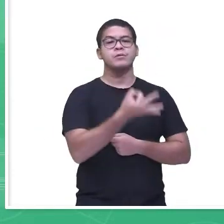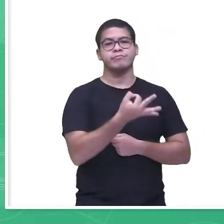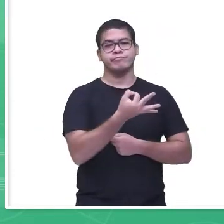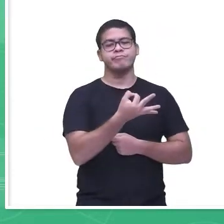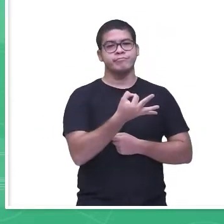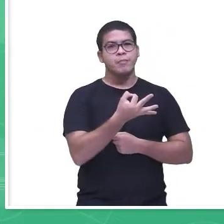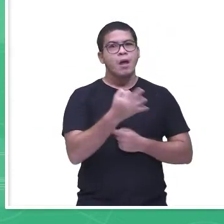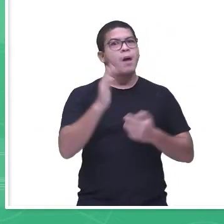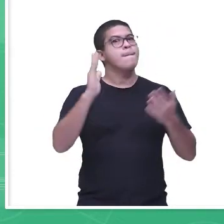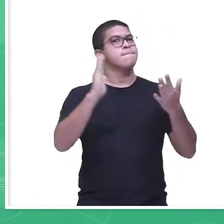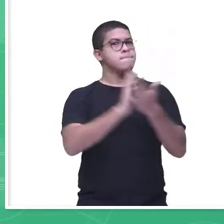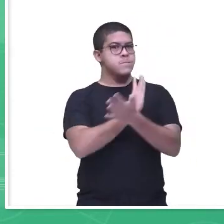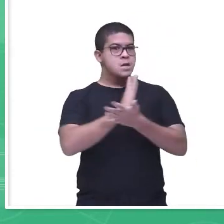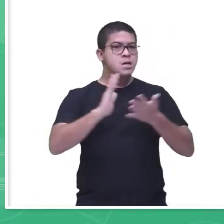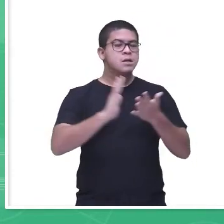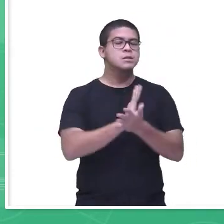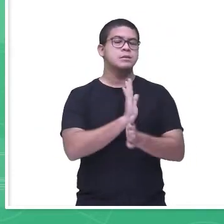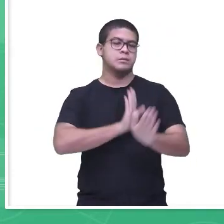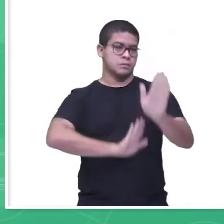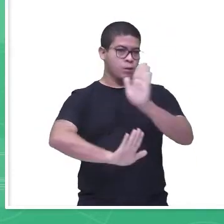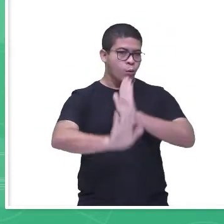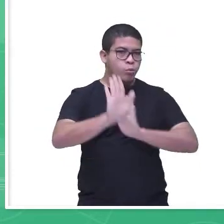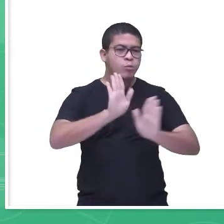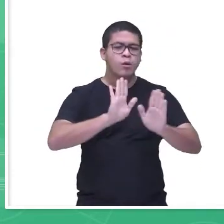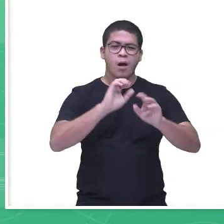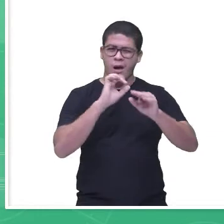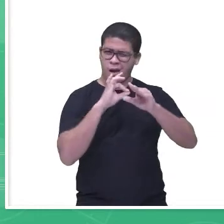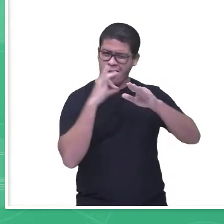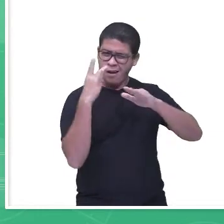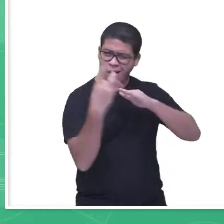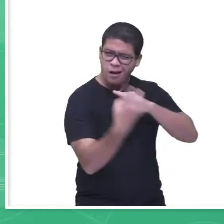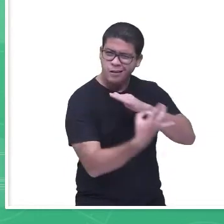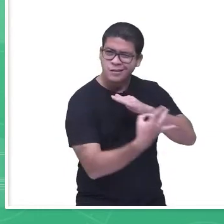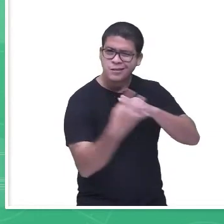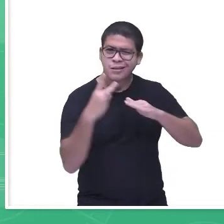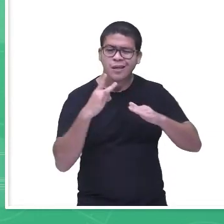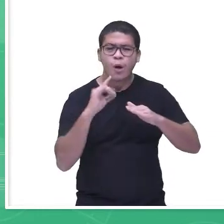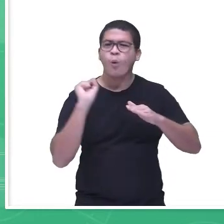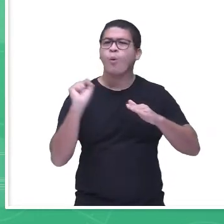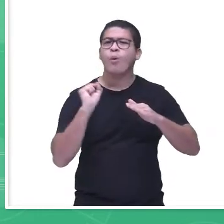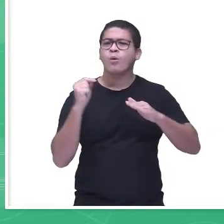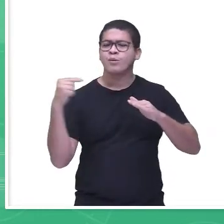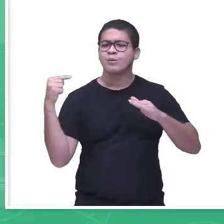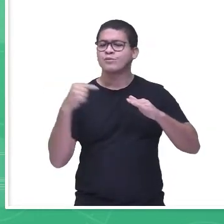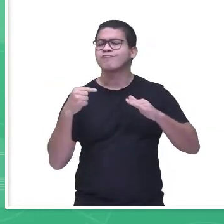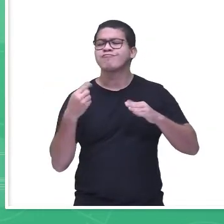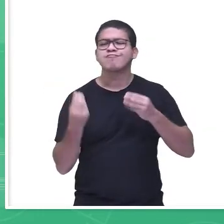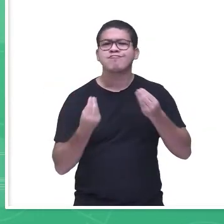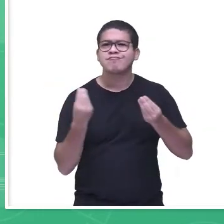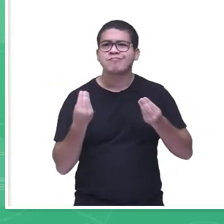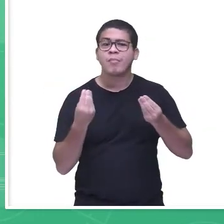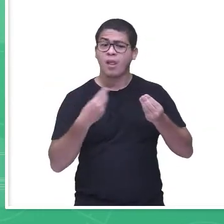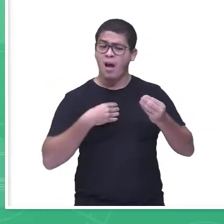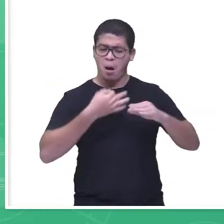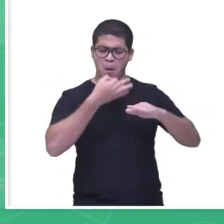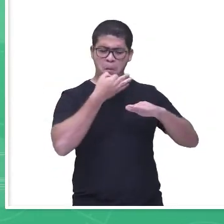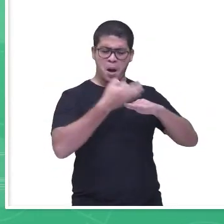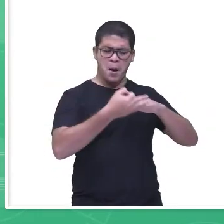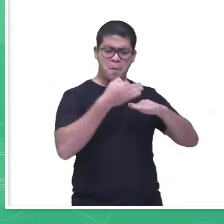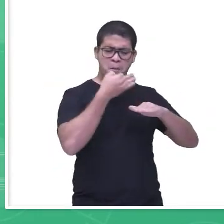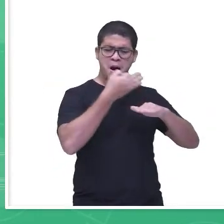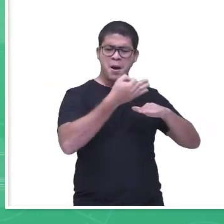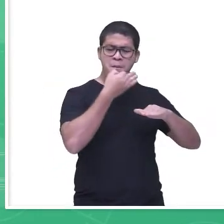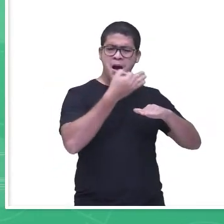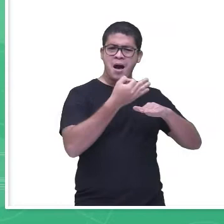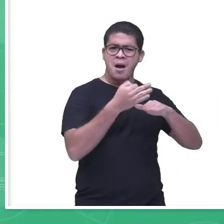tomar muito cuidado, né? As redes sociais hoje, elas estão cheias de quê? Opiniões. Só que a